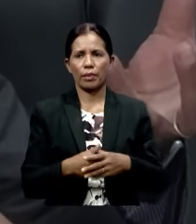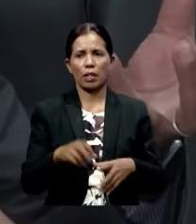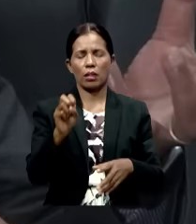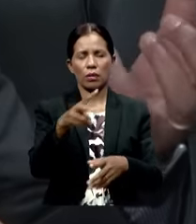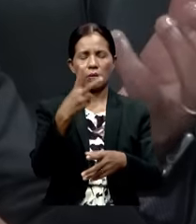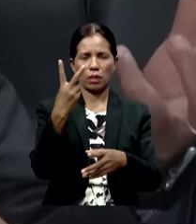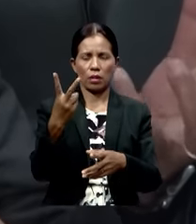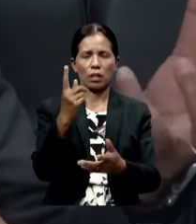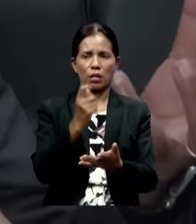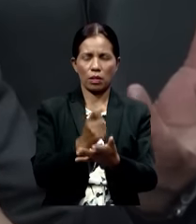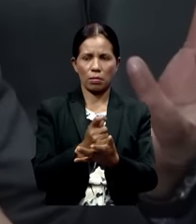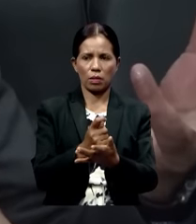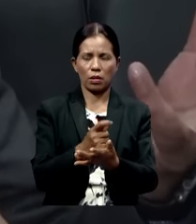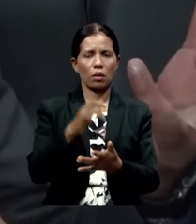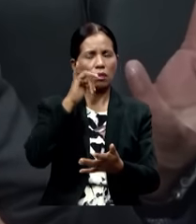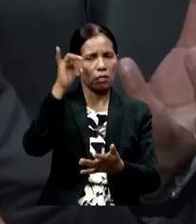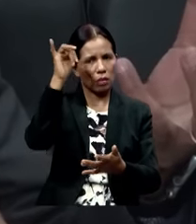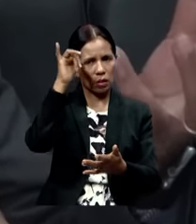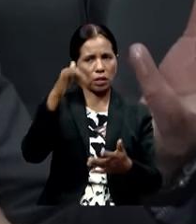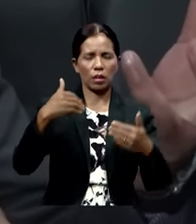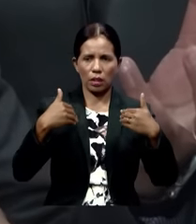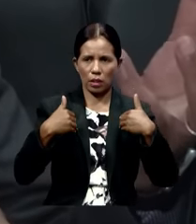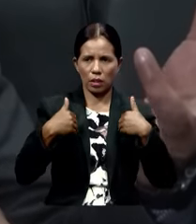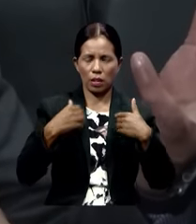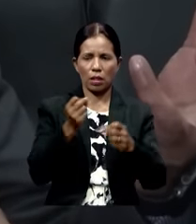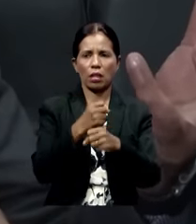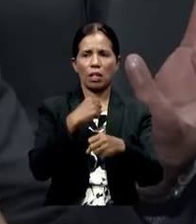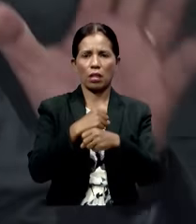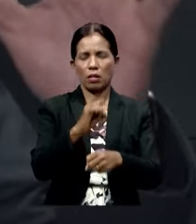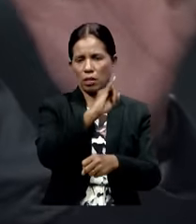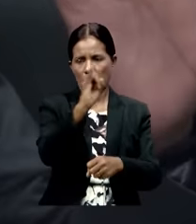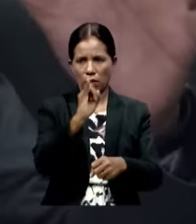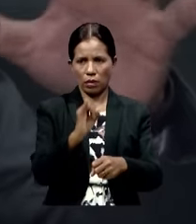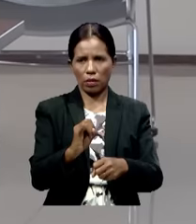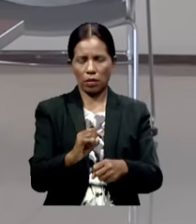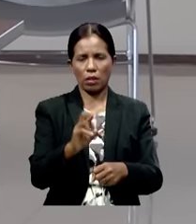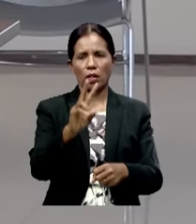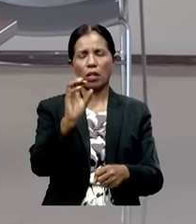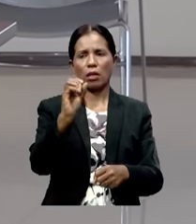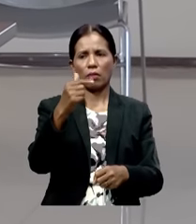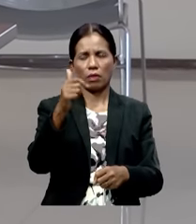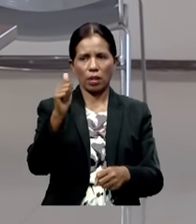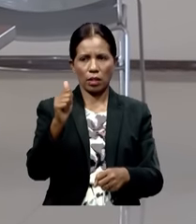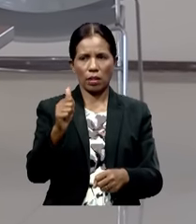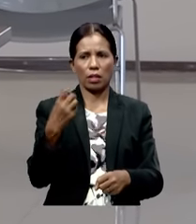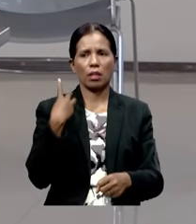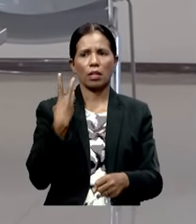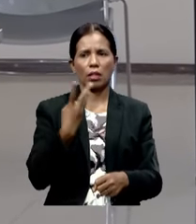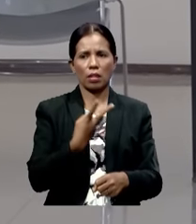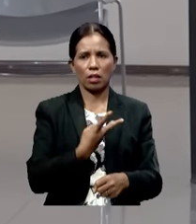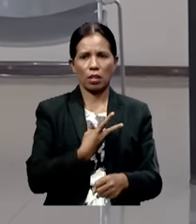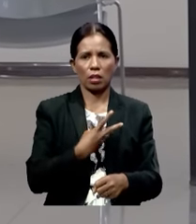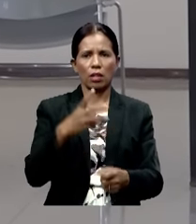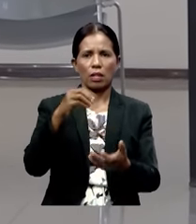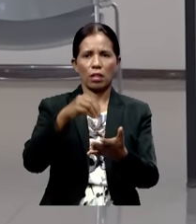nebe maka horseik iha ona halau ona interview vaga nene ita coloca